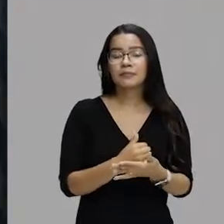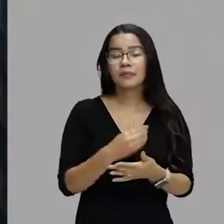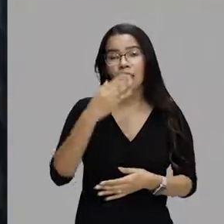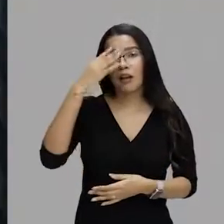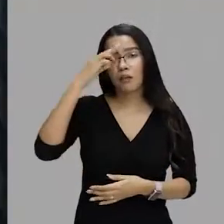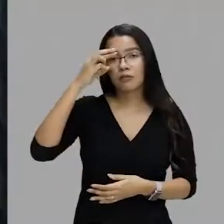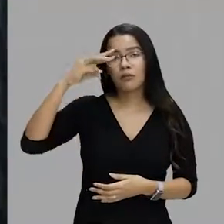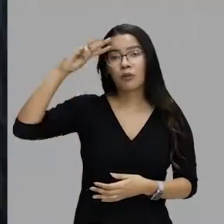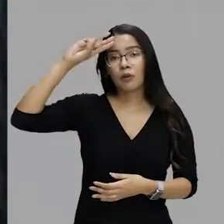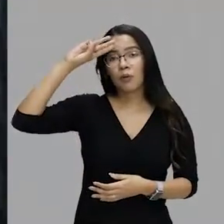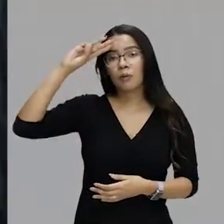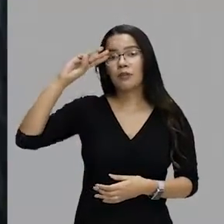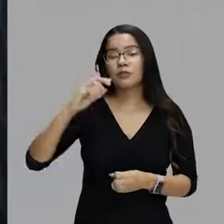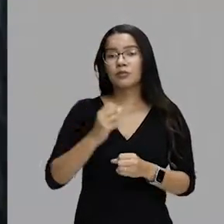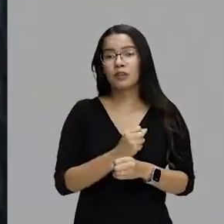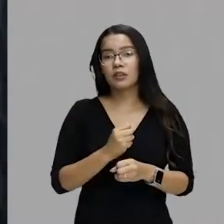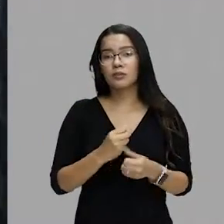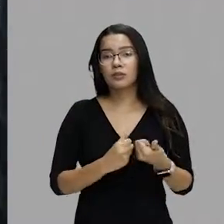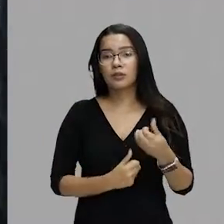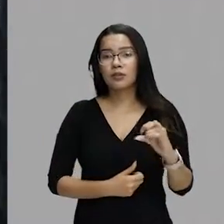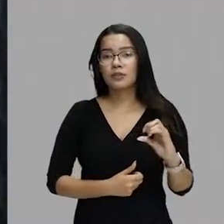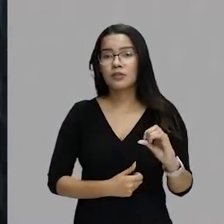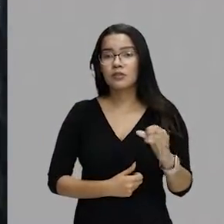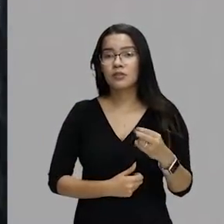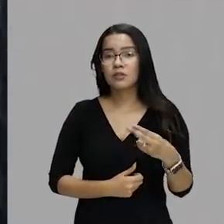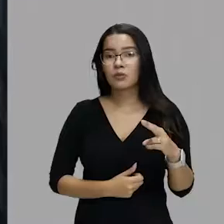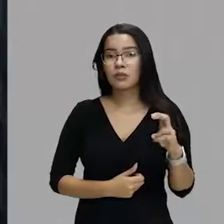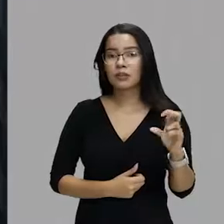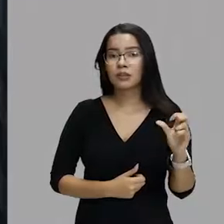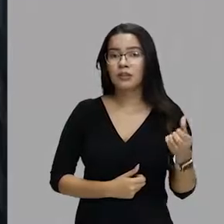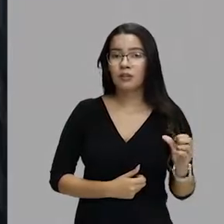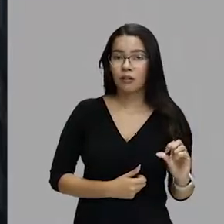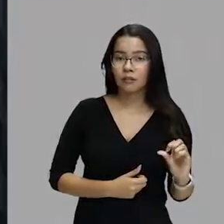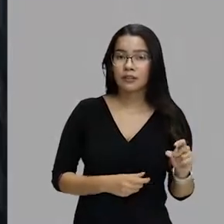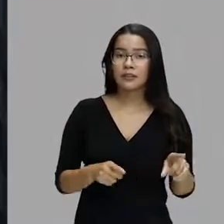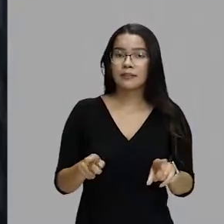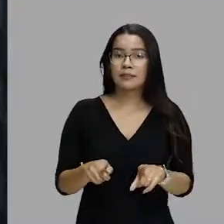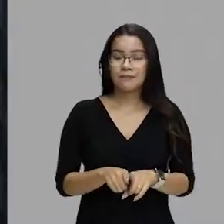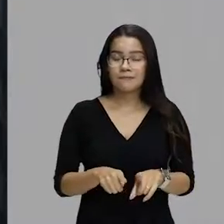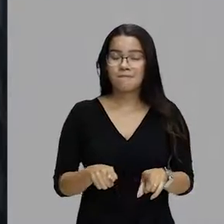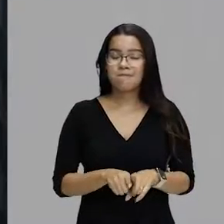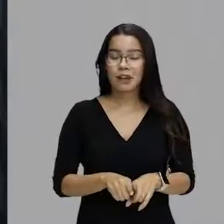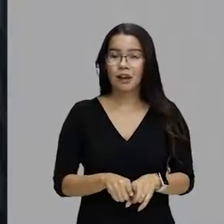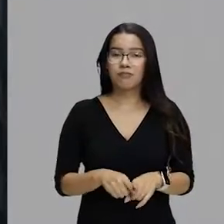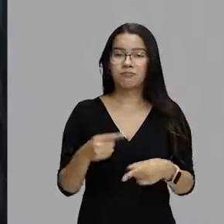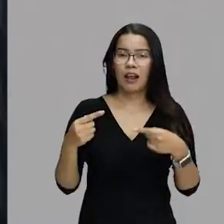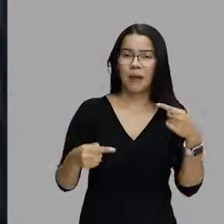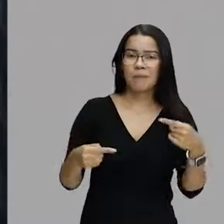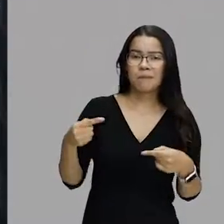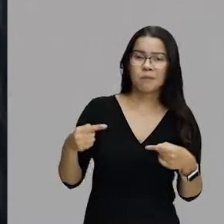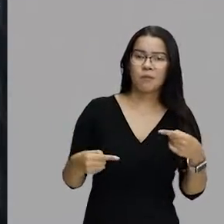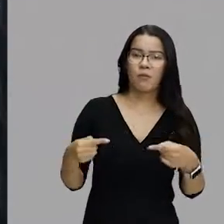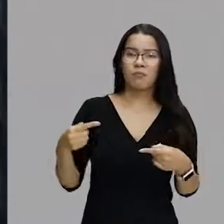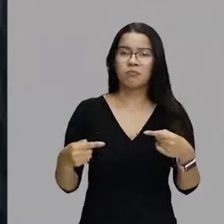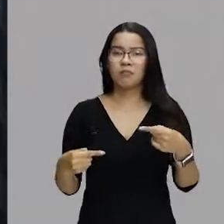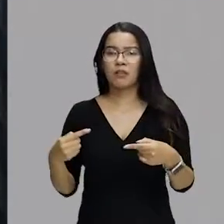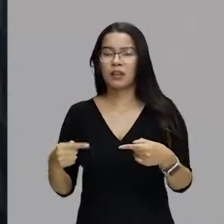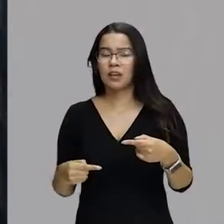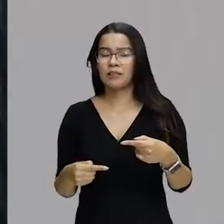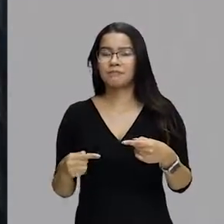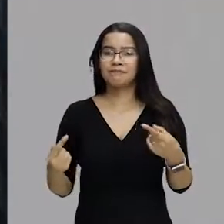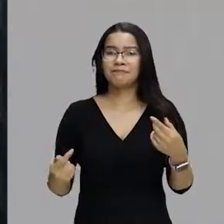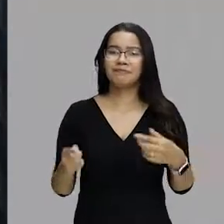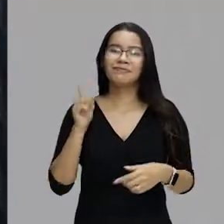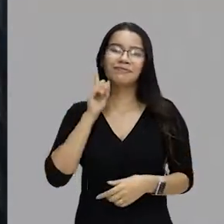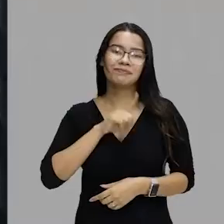e as tensões entre os Estados Unidos e Cuba, principalmente a partir desse processo revolucionário. Então vamos